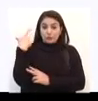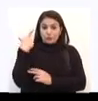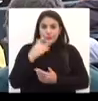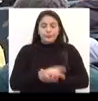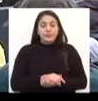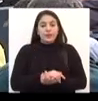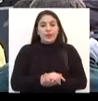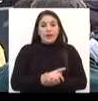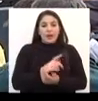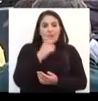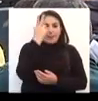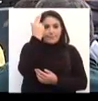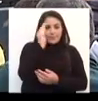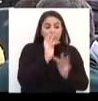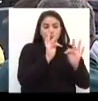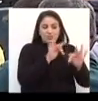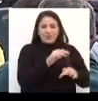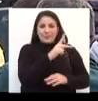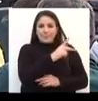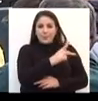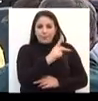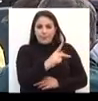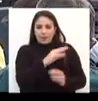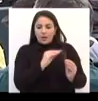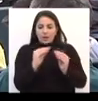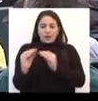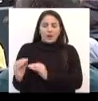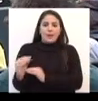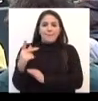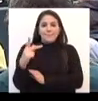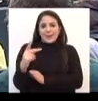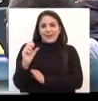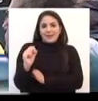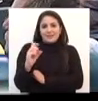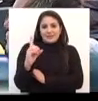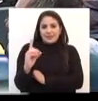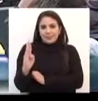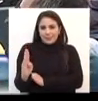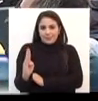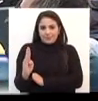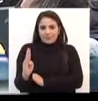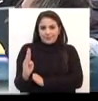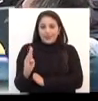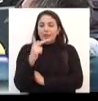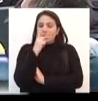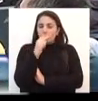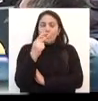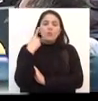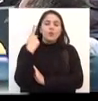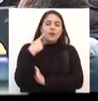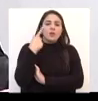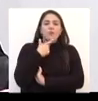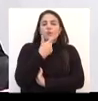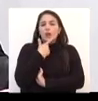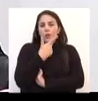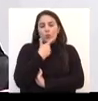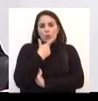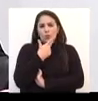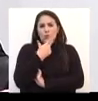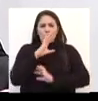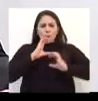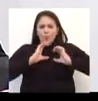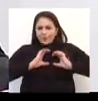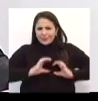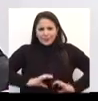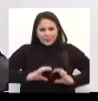partido. Em abril, ele deixou o PP para ingressar no PSDB. De acordo com o parlamentar, a conduta